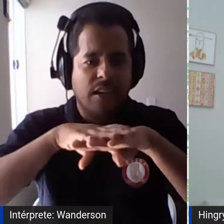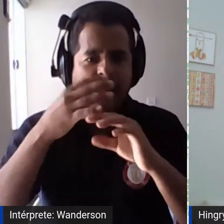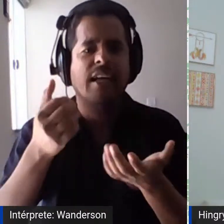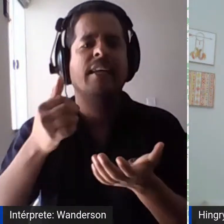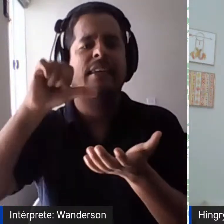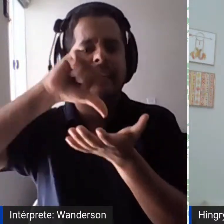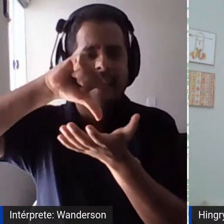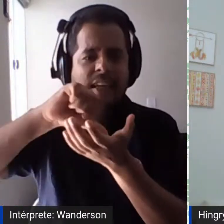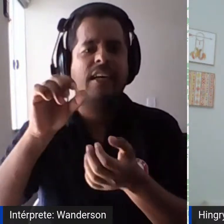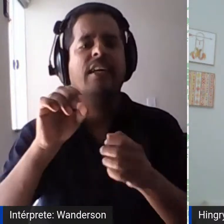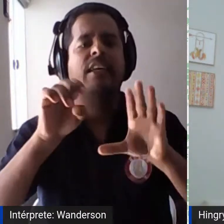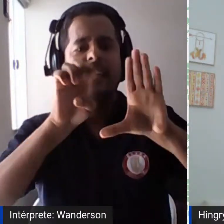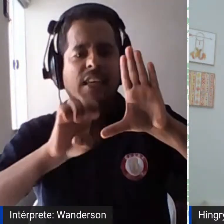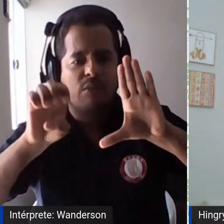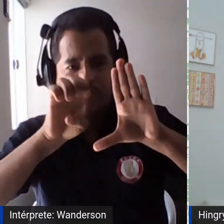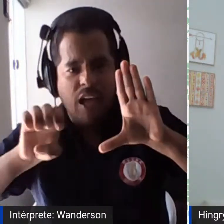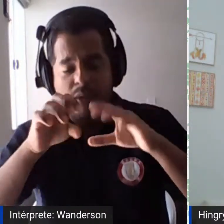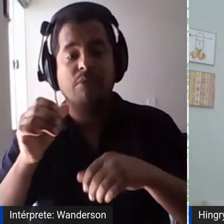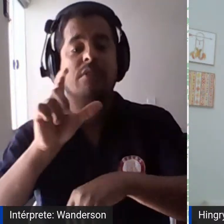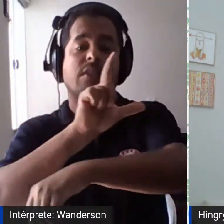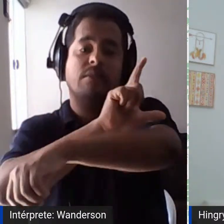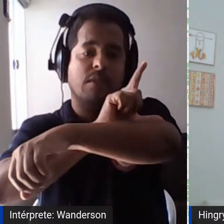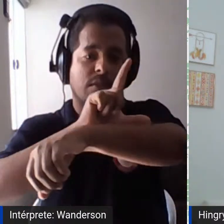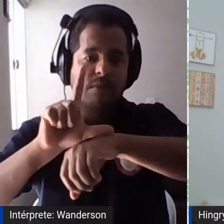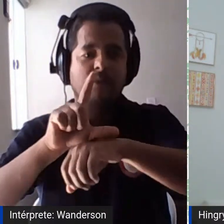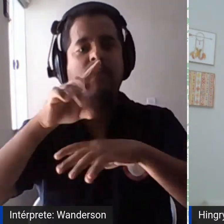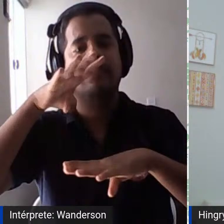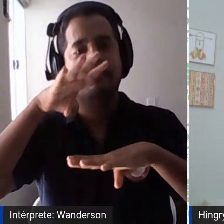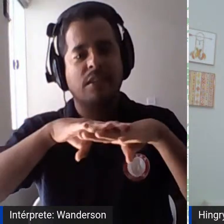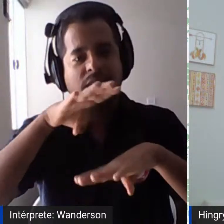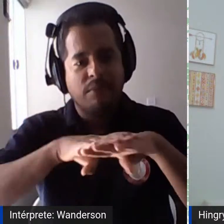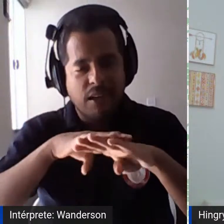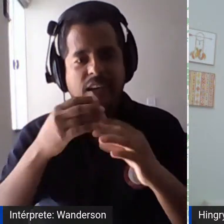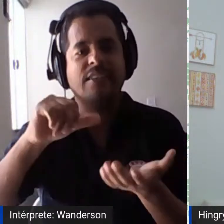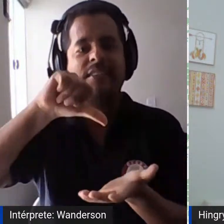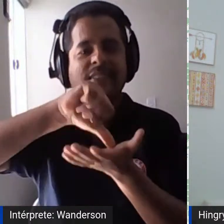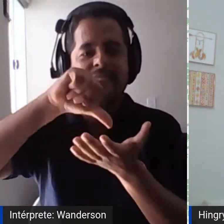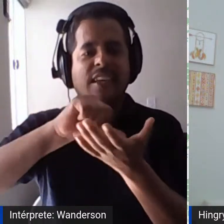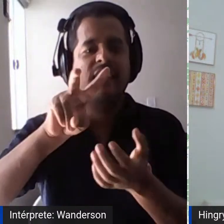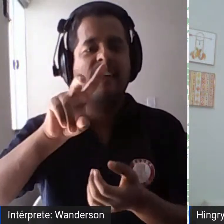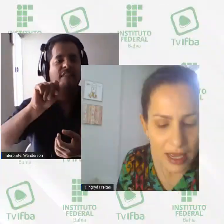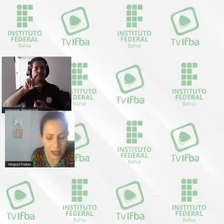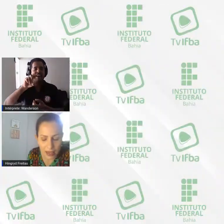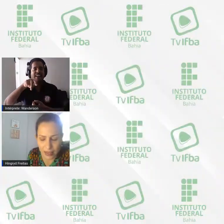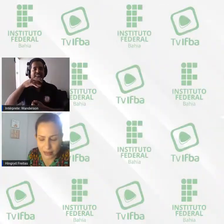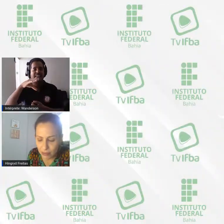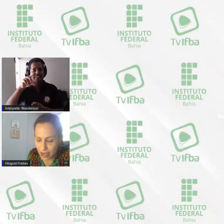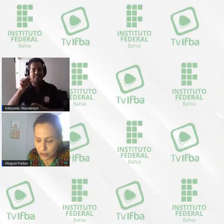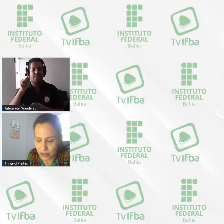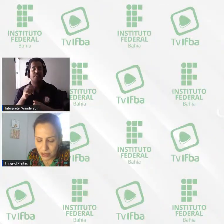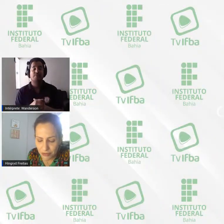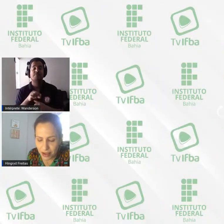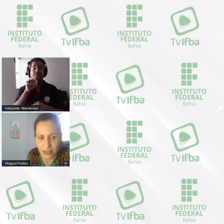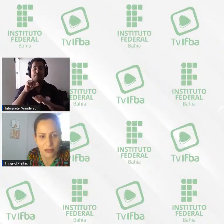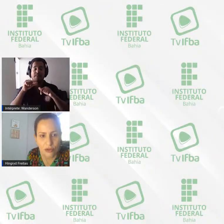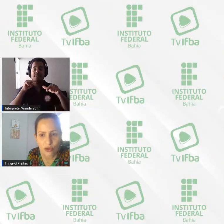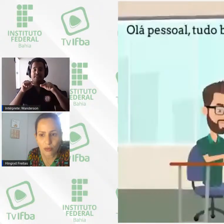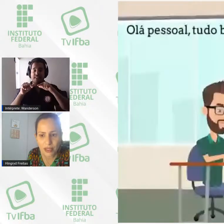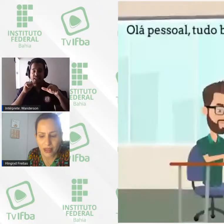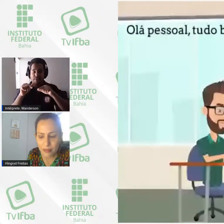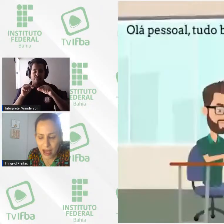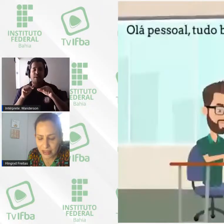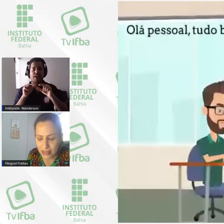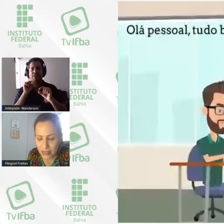Campus Eunápolis e licenciatura de matemática Campus Valença. Trabalhos que